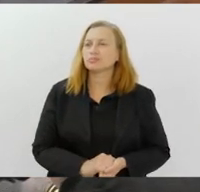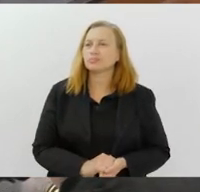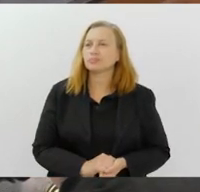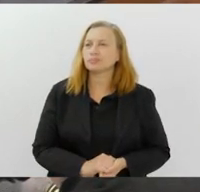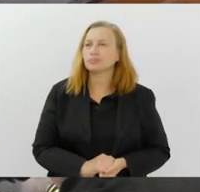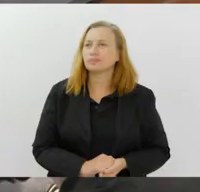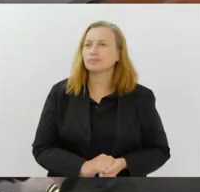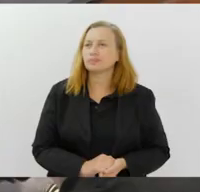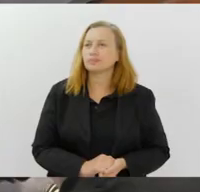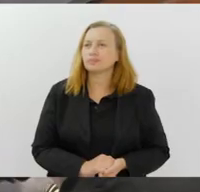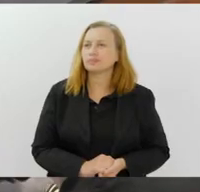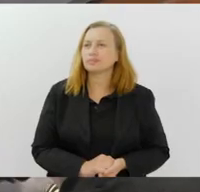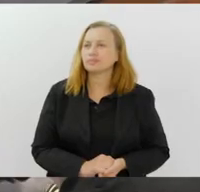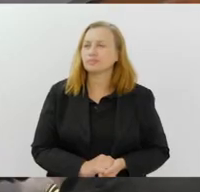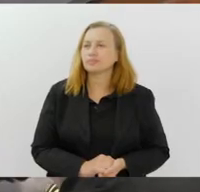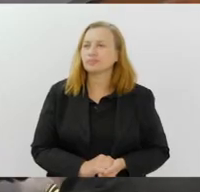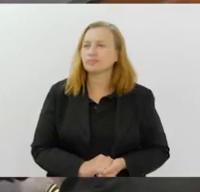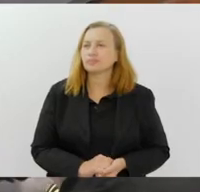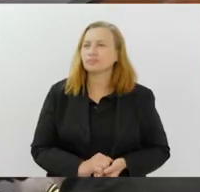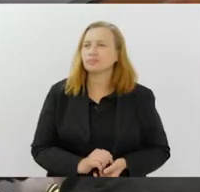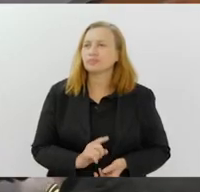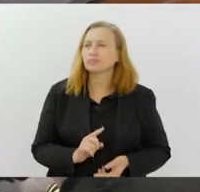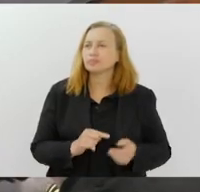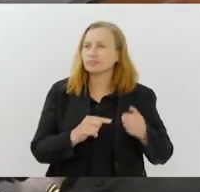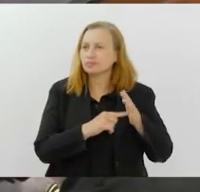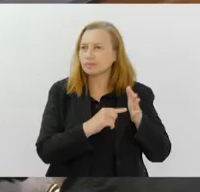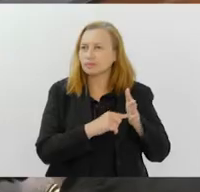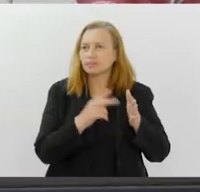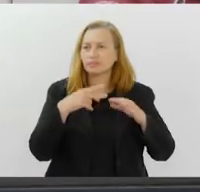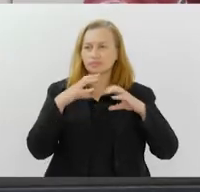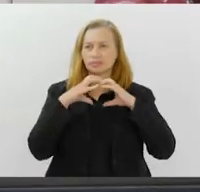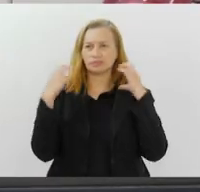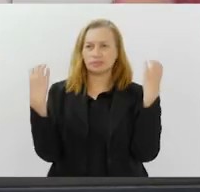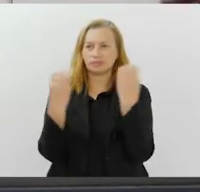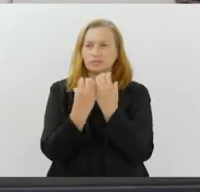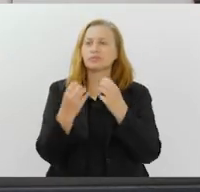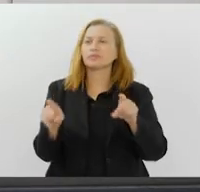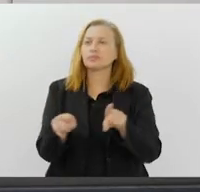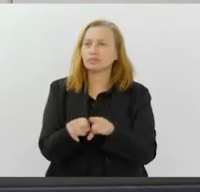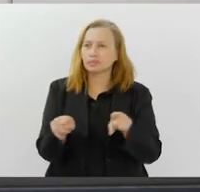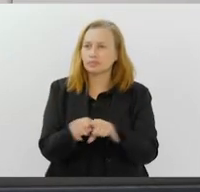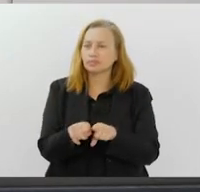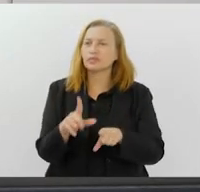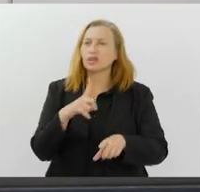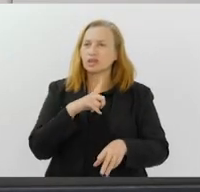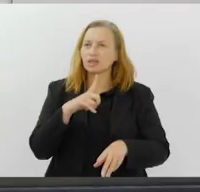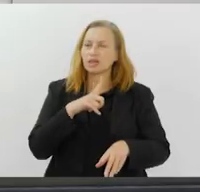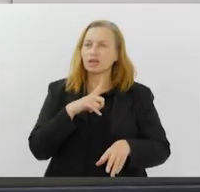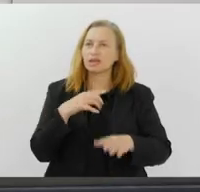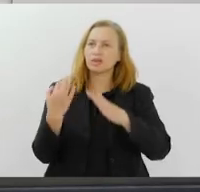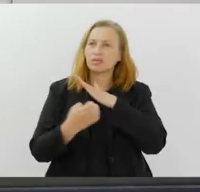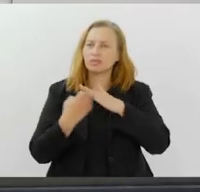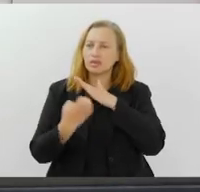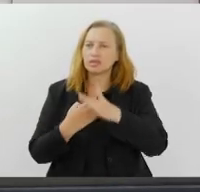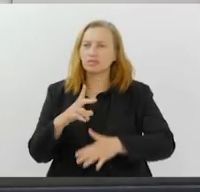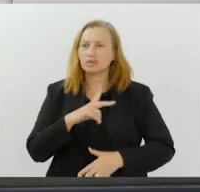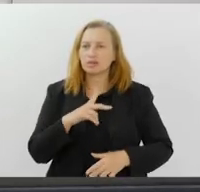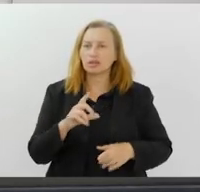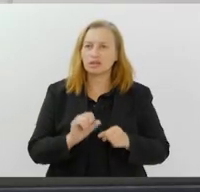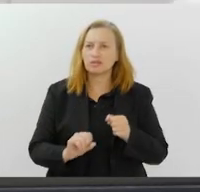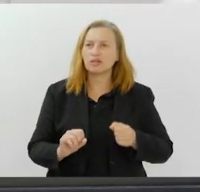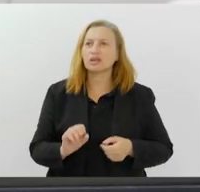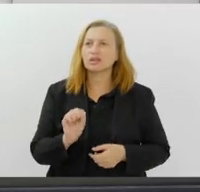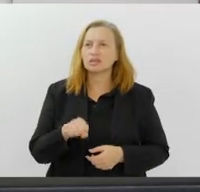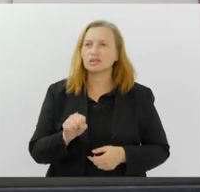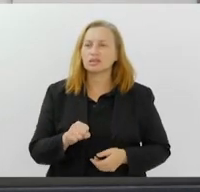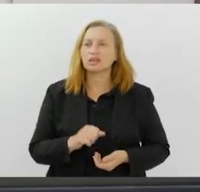decorrentes ah ele tá dizendo que nos estádios Também Tem empresas privadas que fazem isso ISO então a gente tá